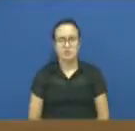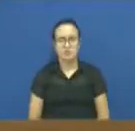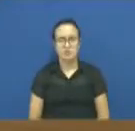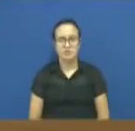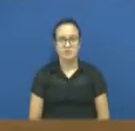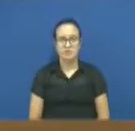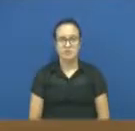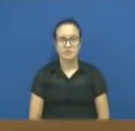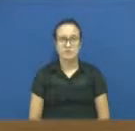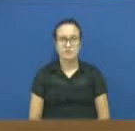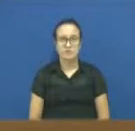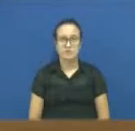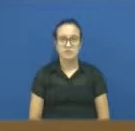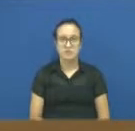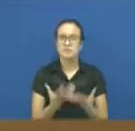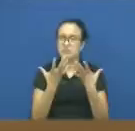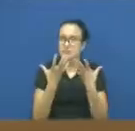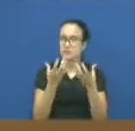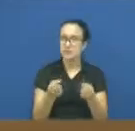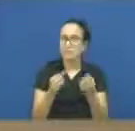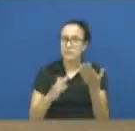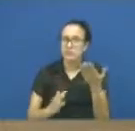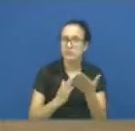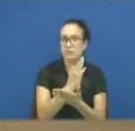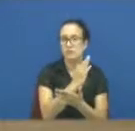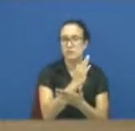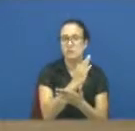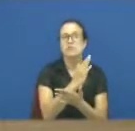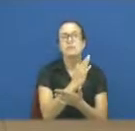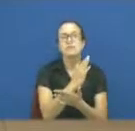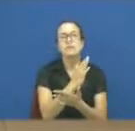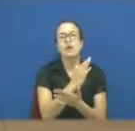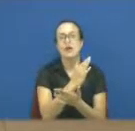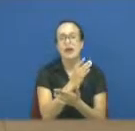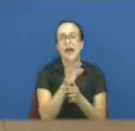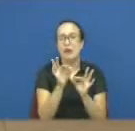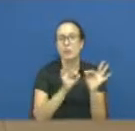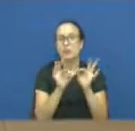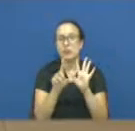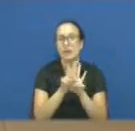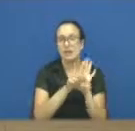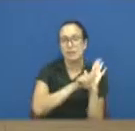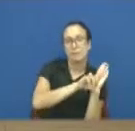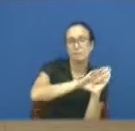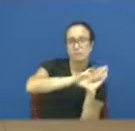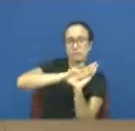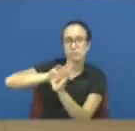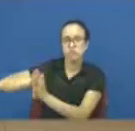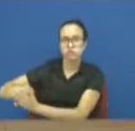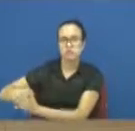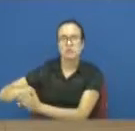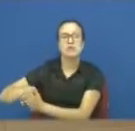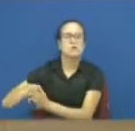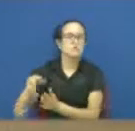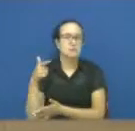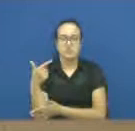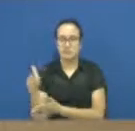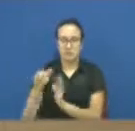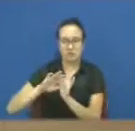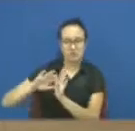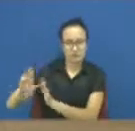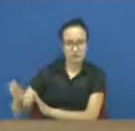rejeitam. Está, portanto, aprovada a retirada do projeto de lei 329